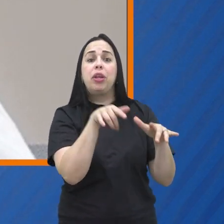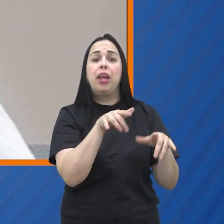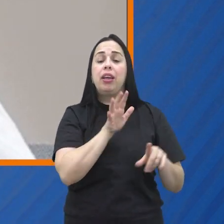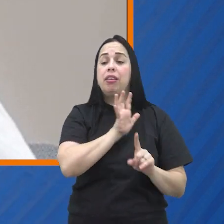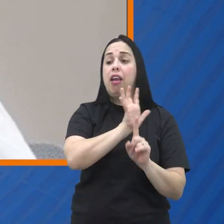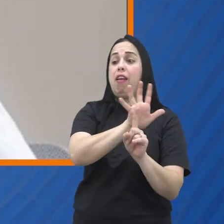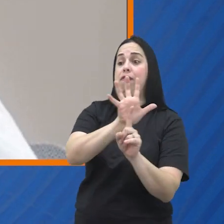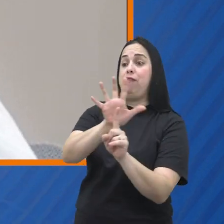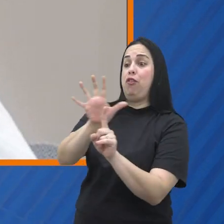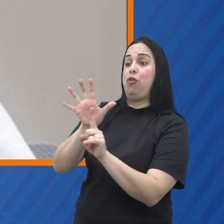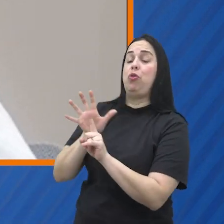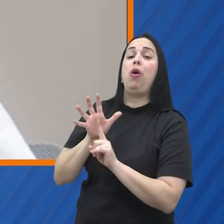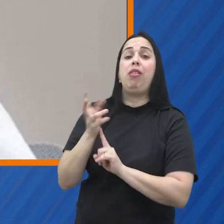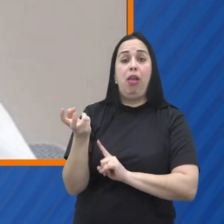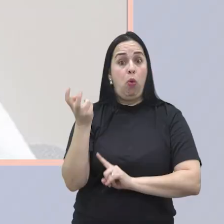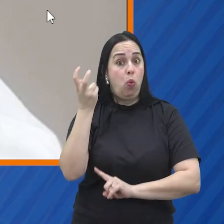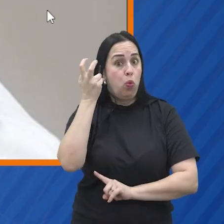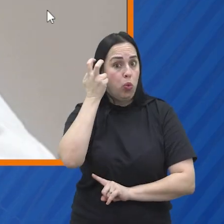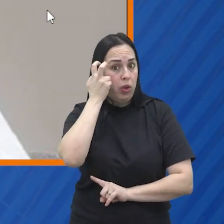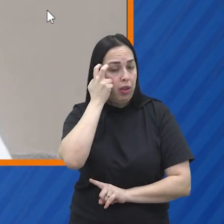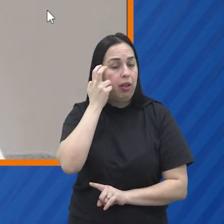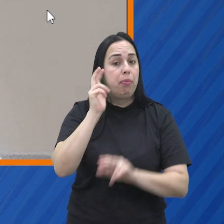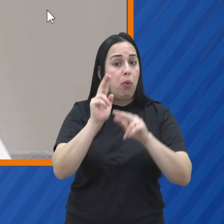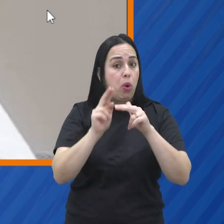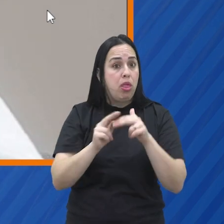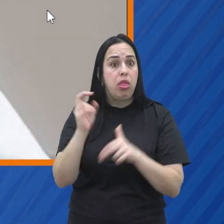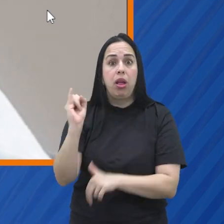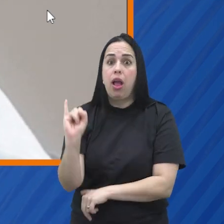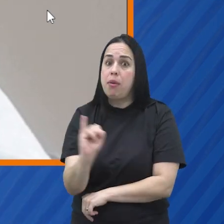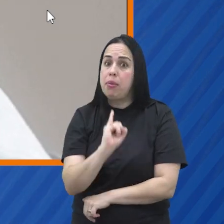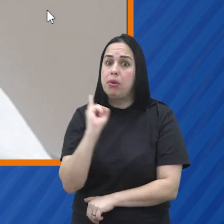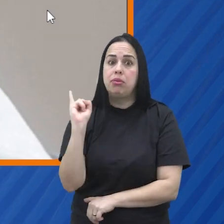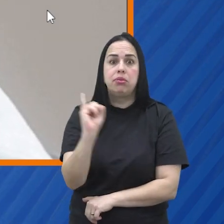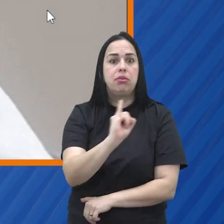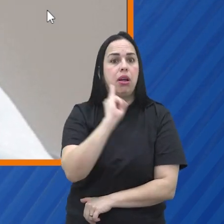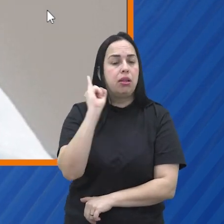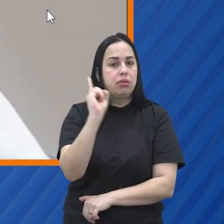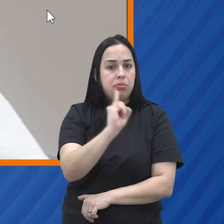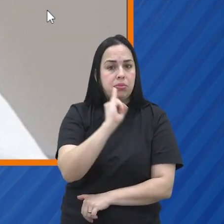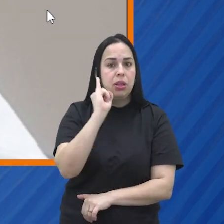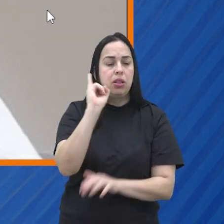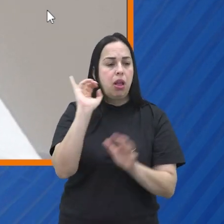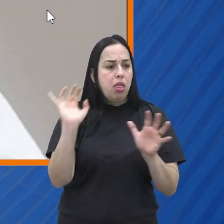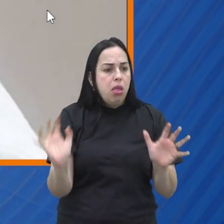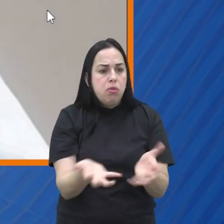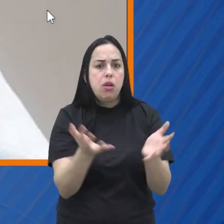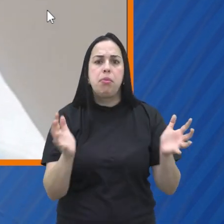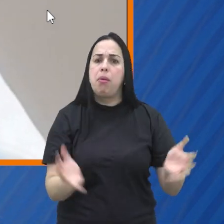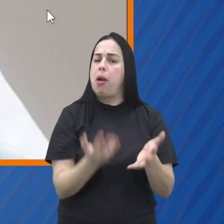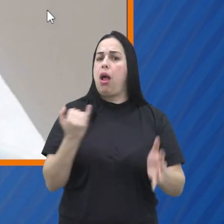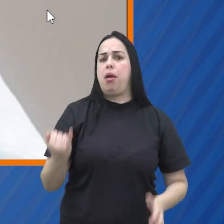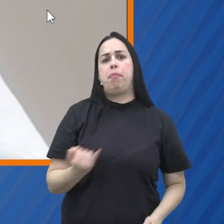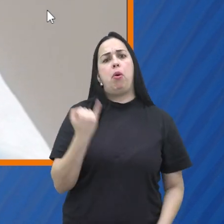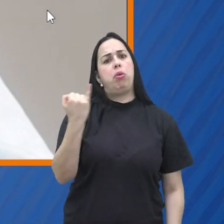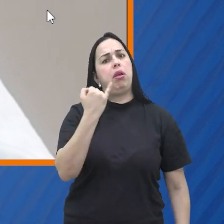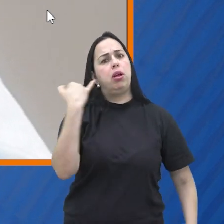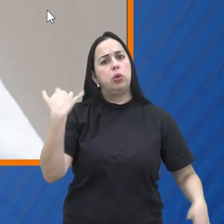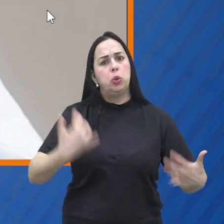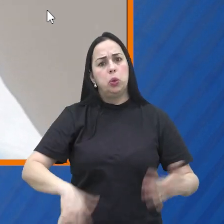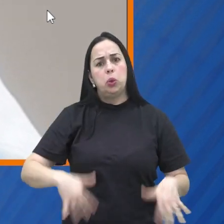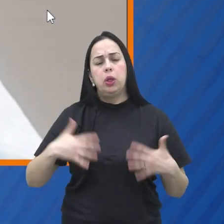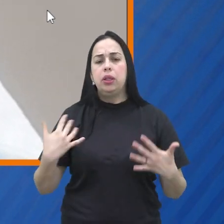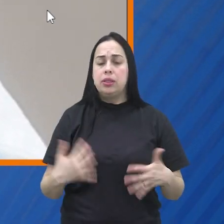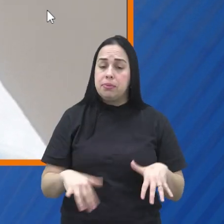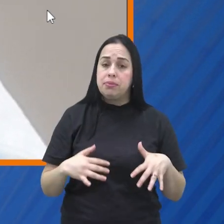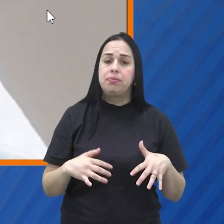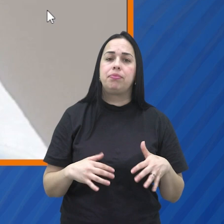de investimento na cultura que há por trás. Eu acho extremamente importante estimular isso. Eu acho